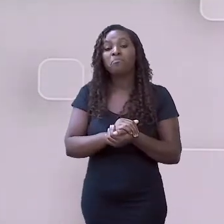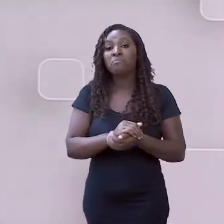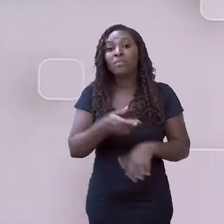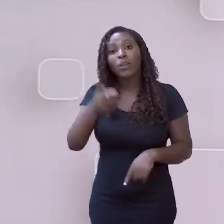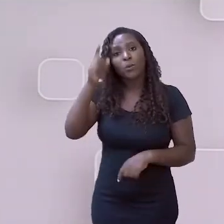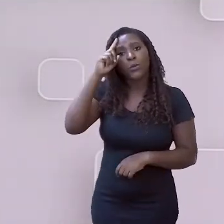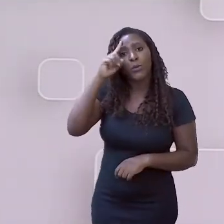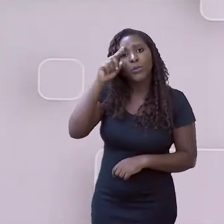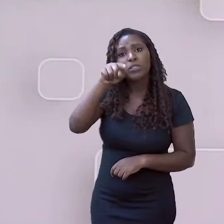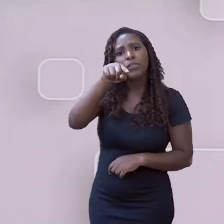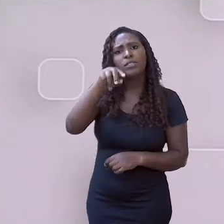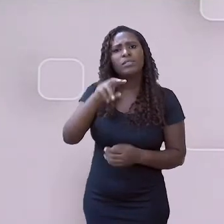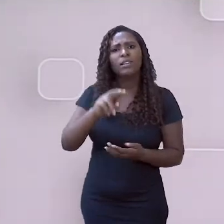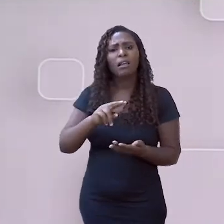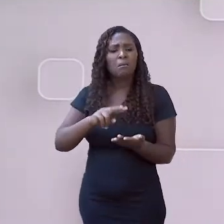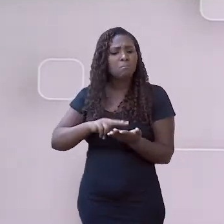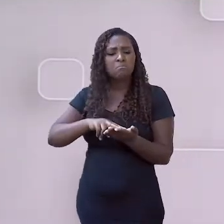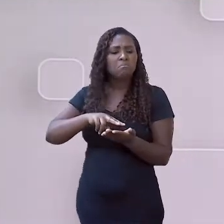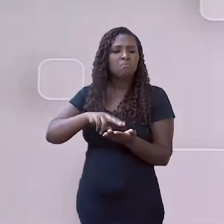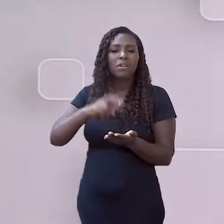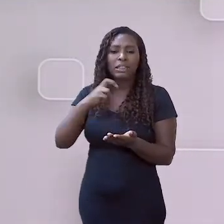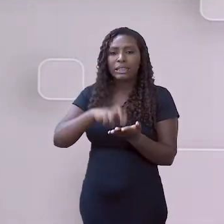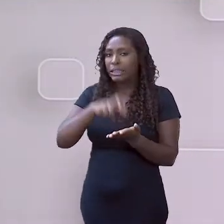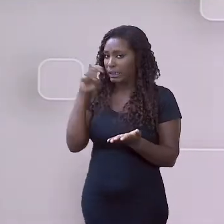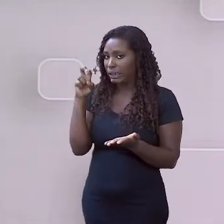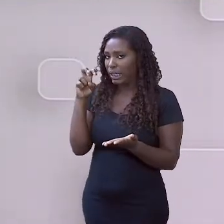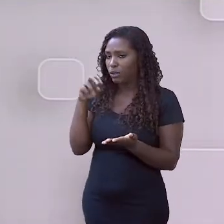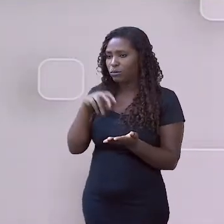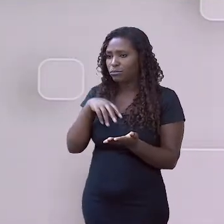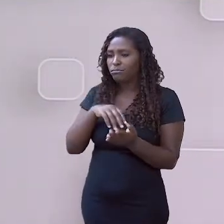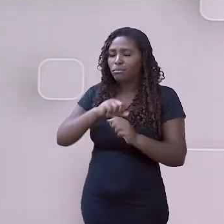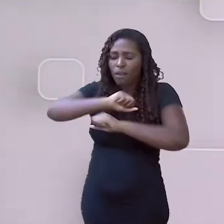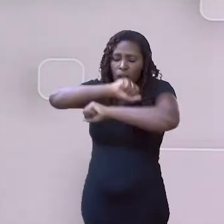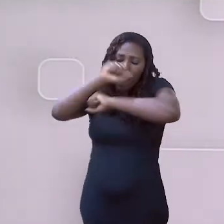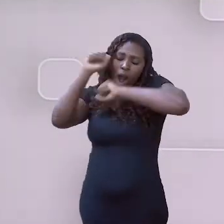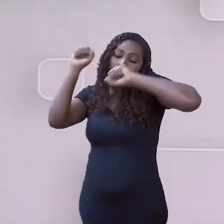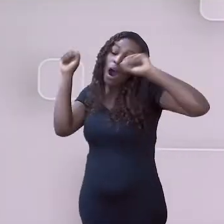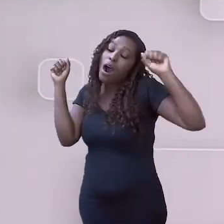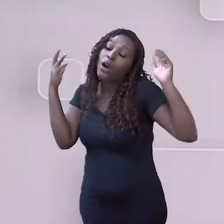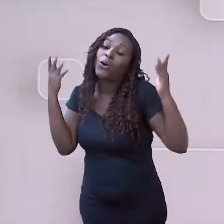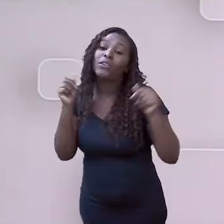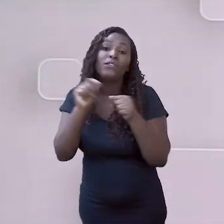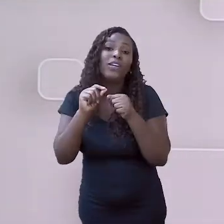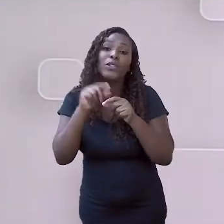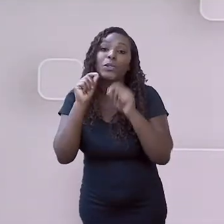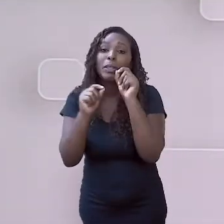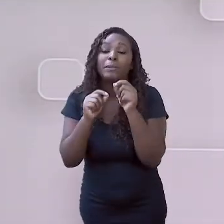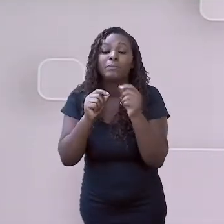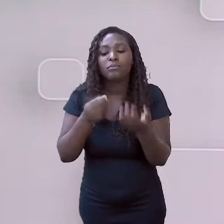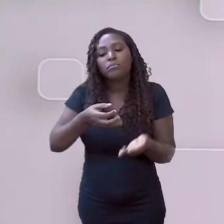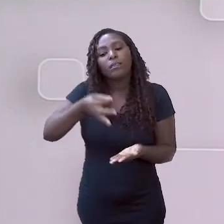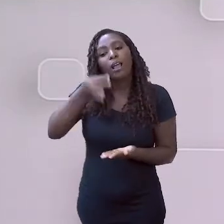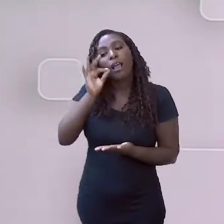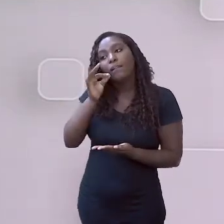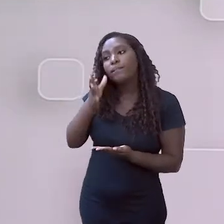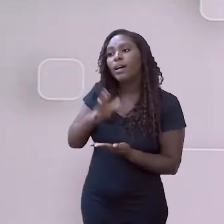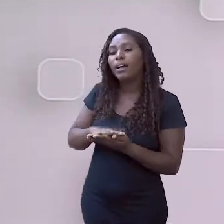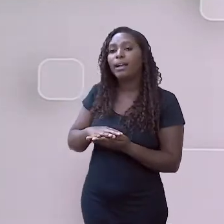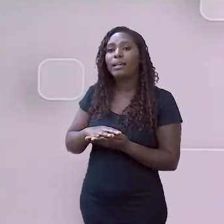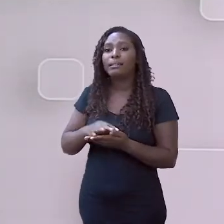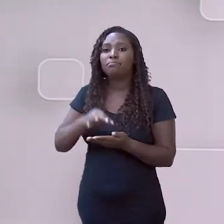você come pão, você toma café, toma leite, toma um suco. Isso é a sua